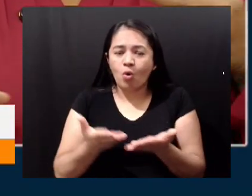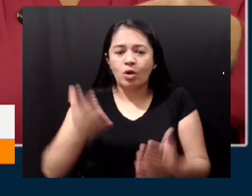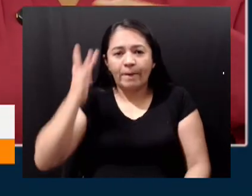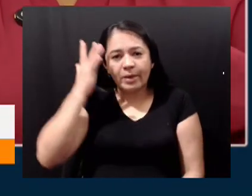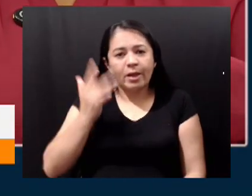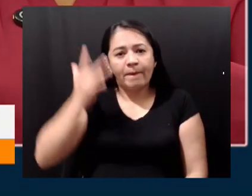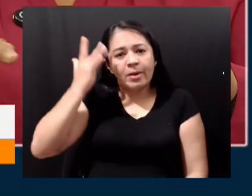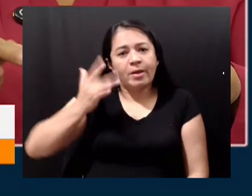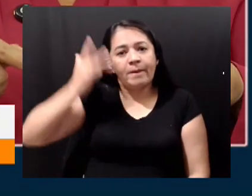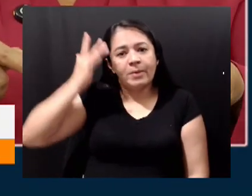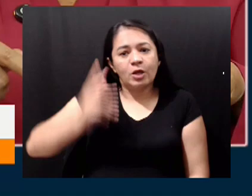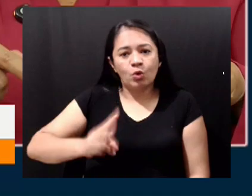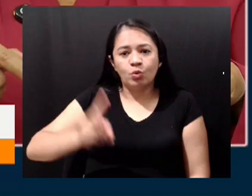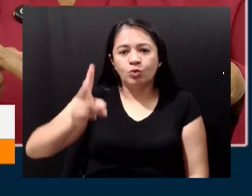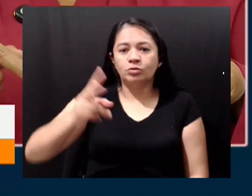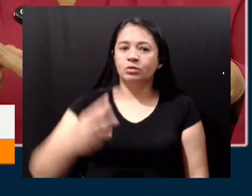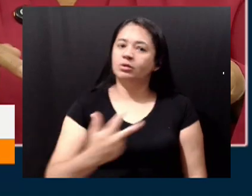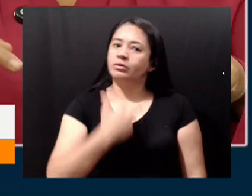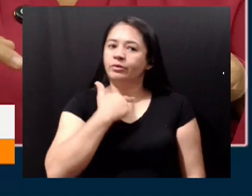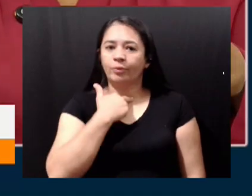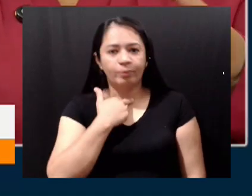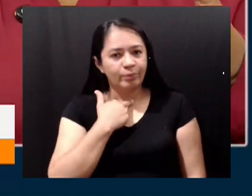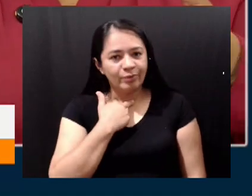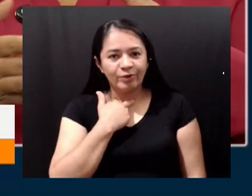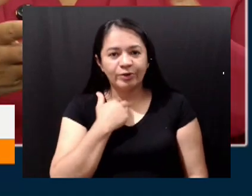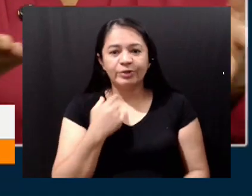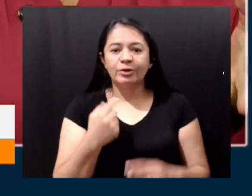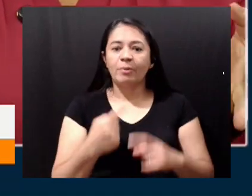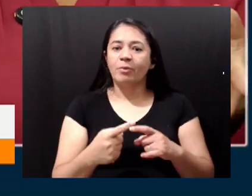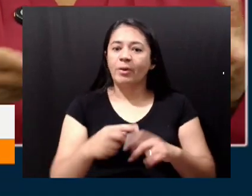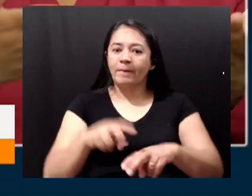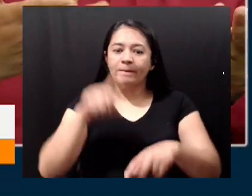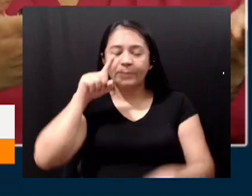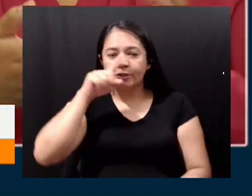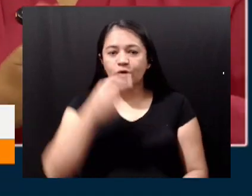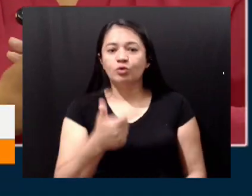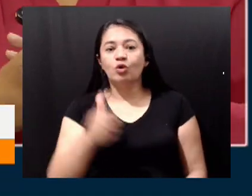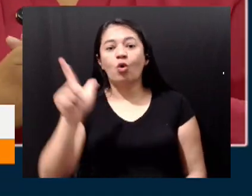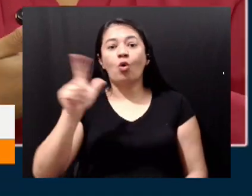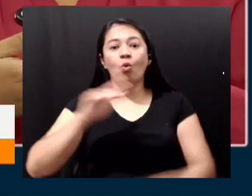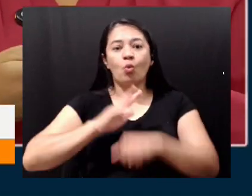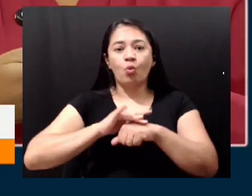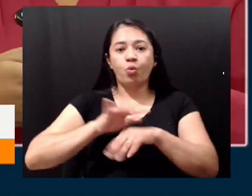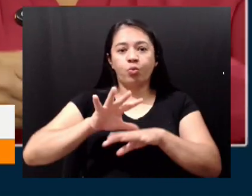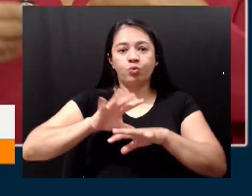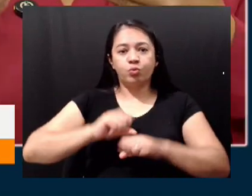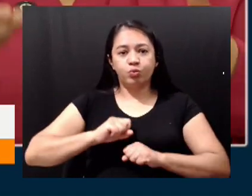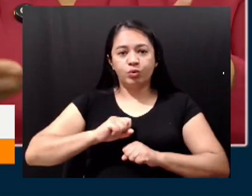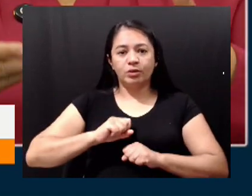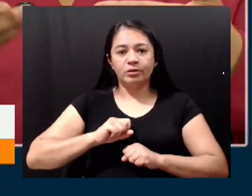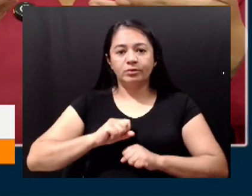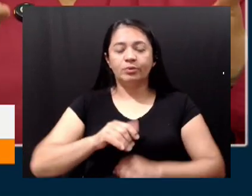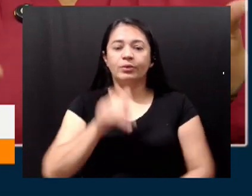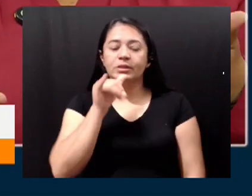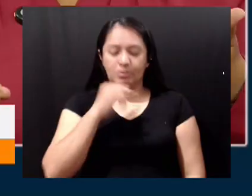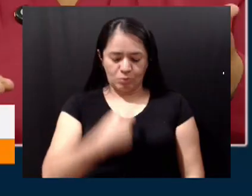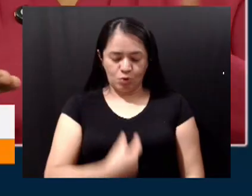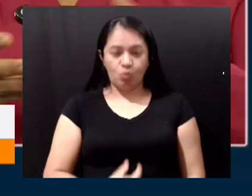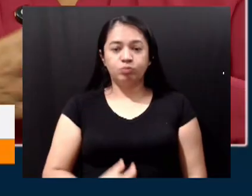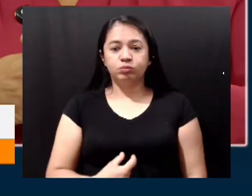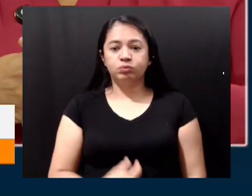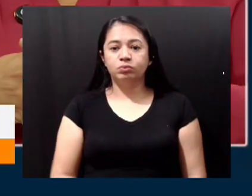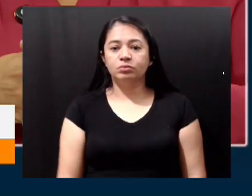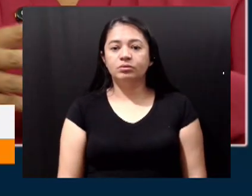desencadear outra doença, né? Ou questão do estômago, como o Rogério muito bem colocou, e